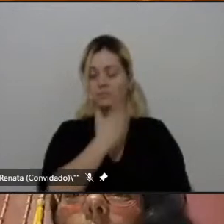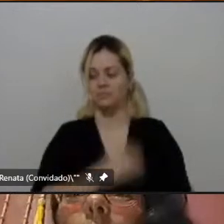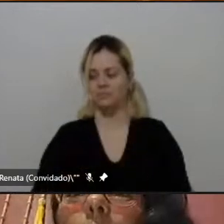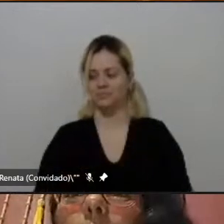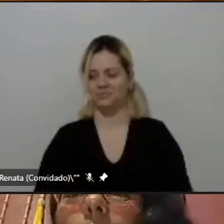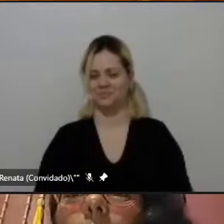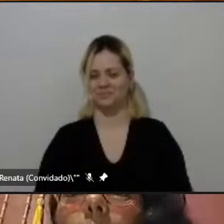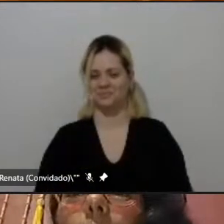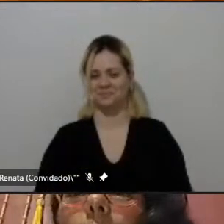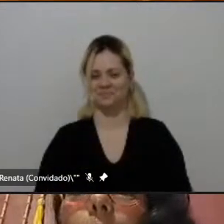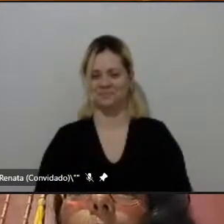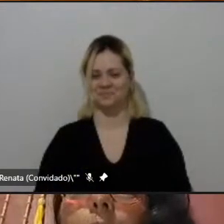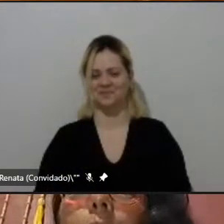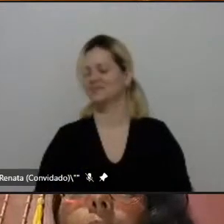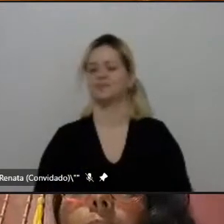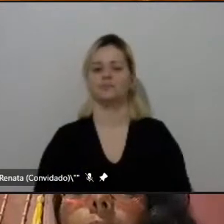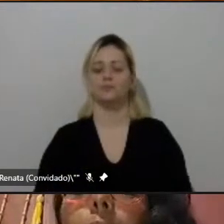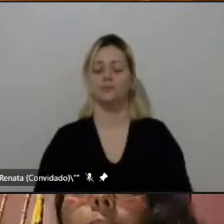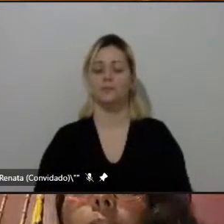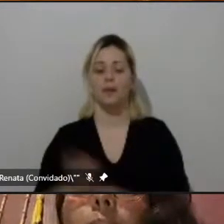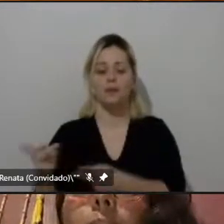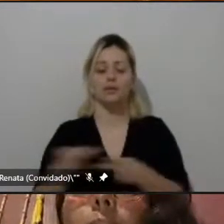Ângela. Bem-vinda.